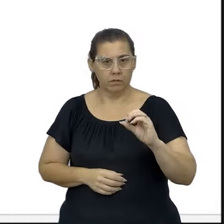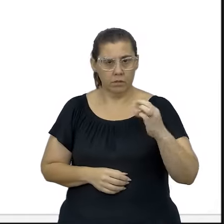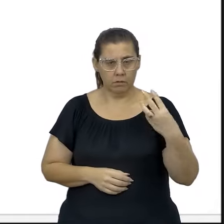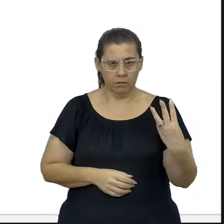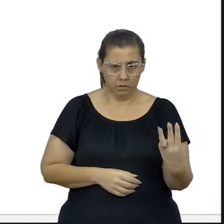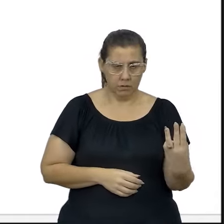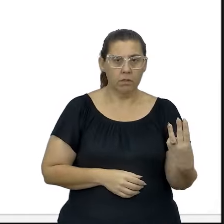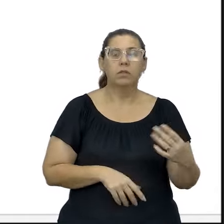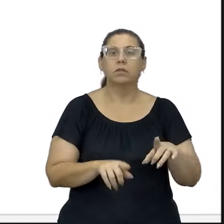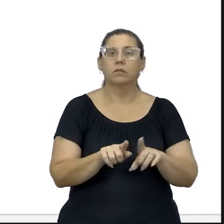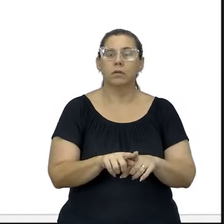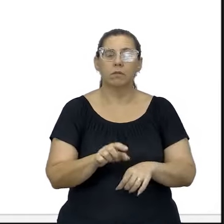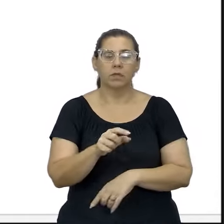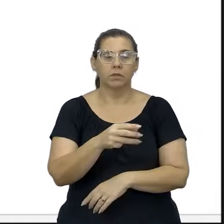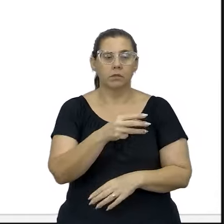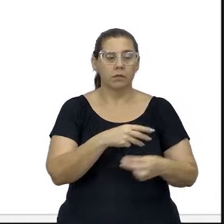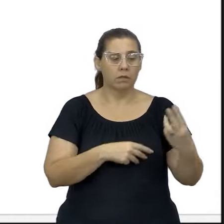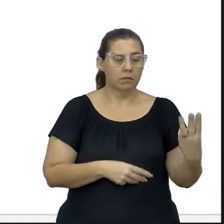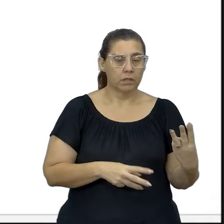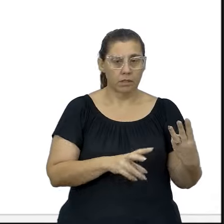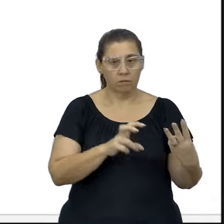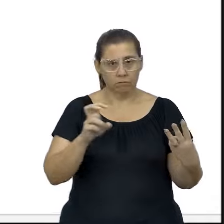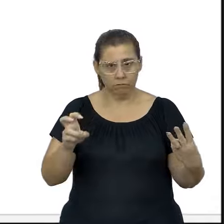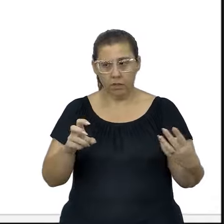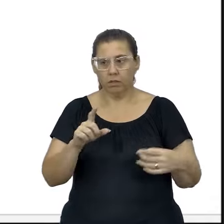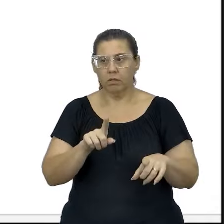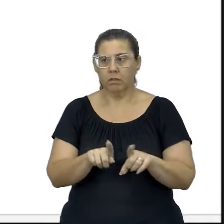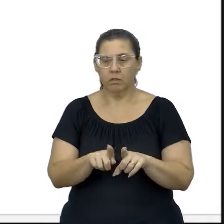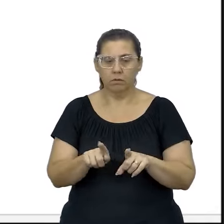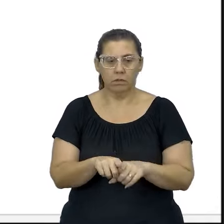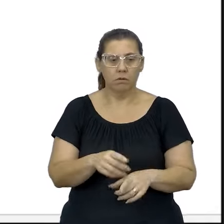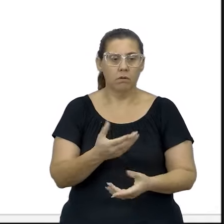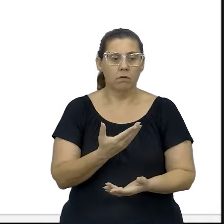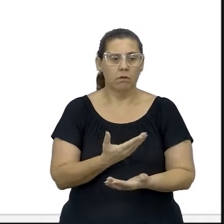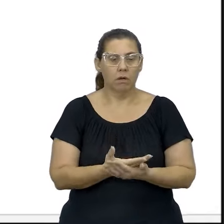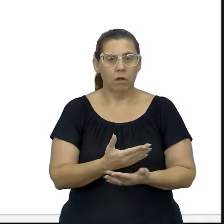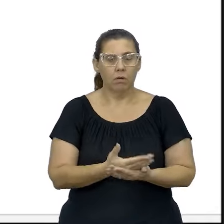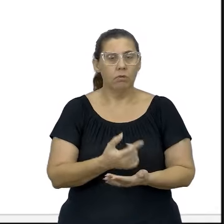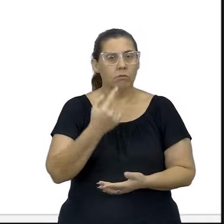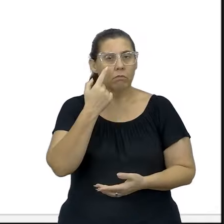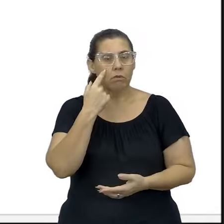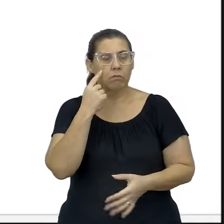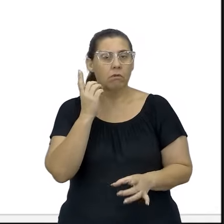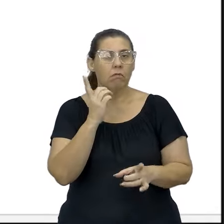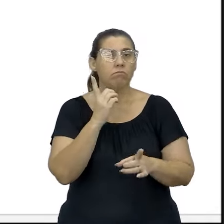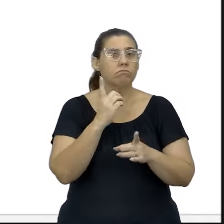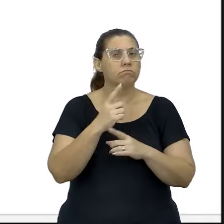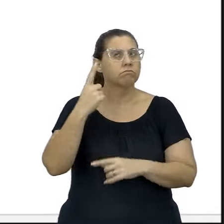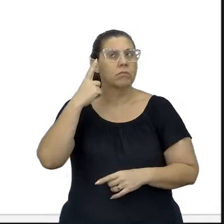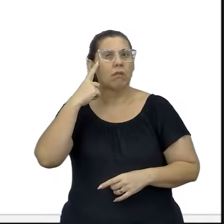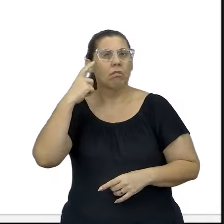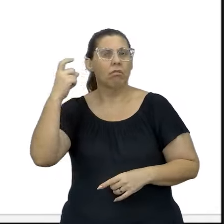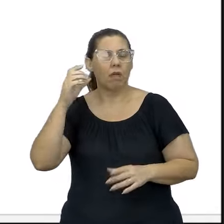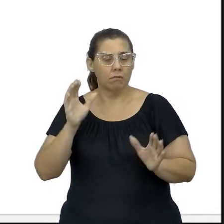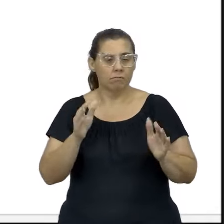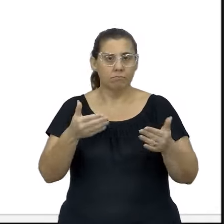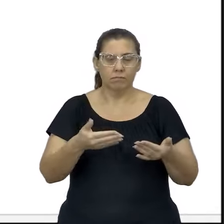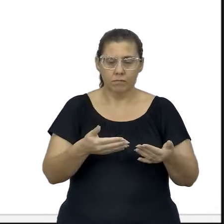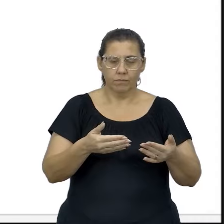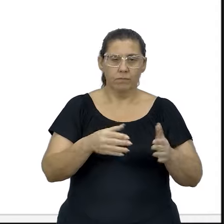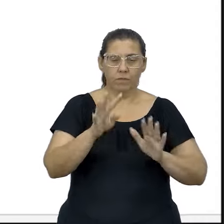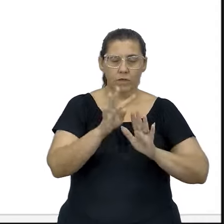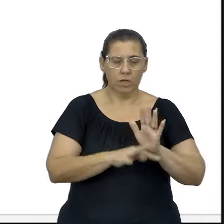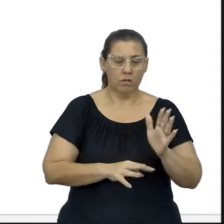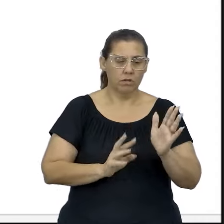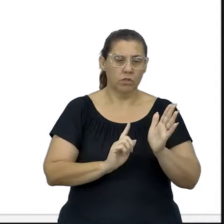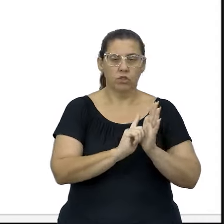EF35LP03, então também do terceiro ao quinto ano, ela trata dos estudantes, né, de identificar a ideia central de textos de diferentes